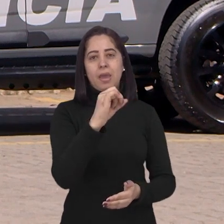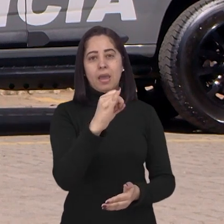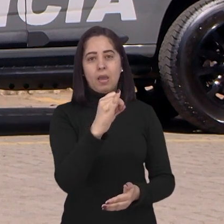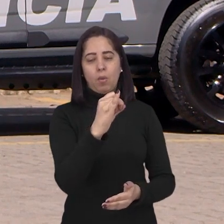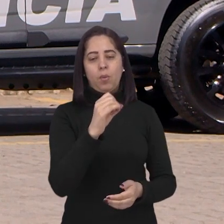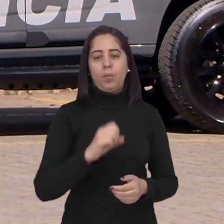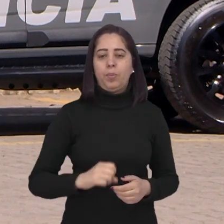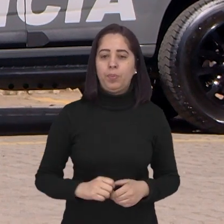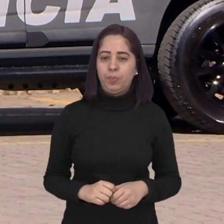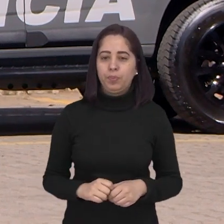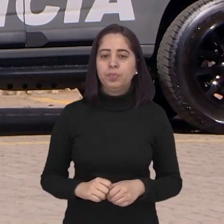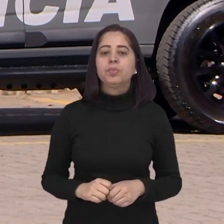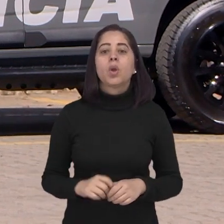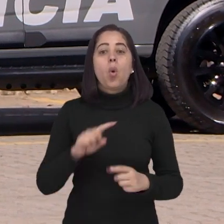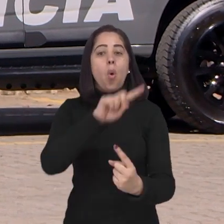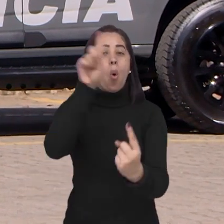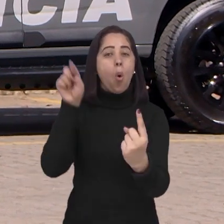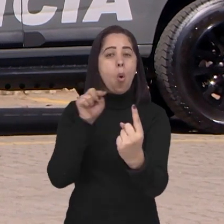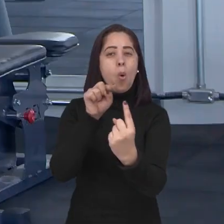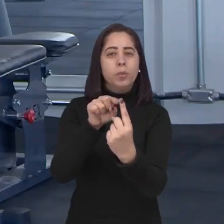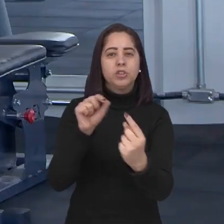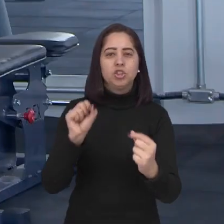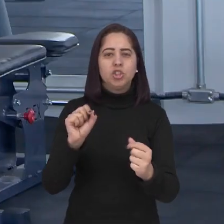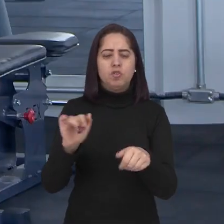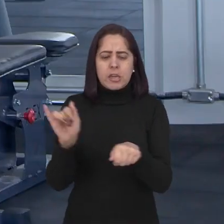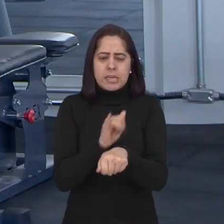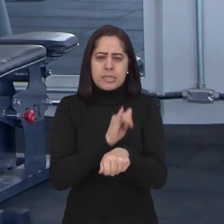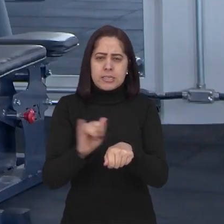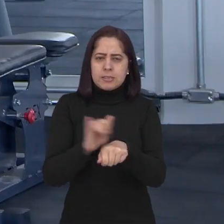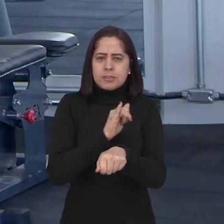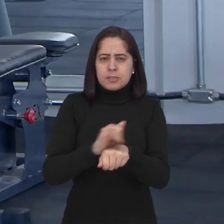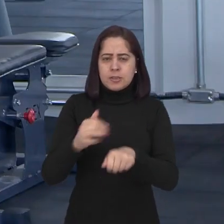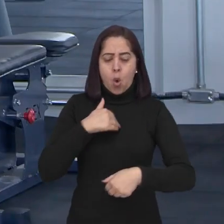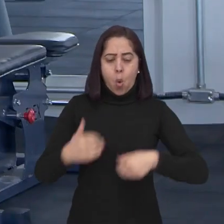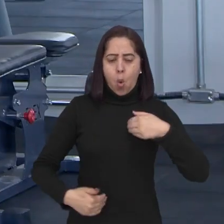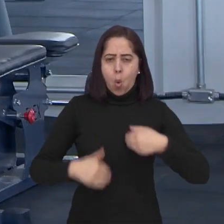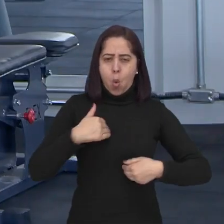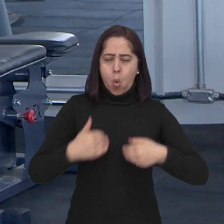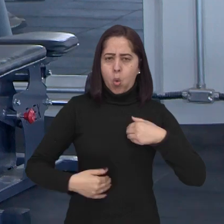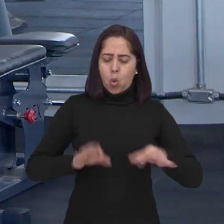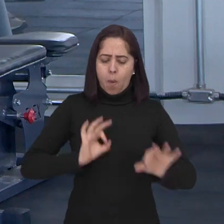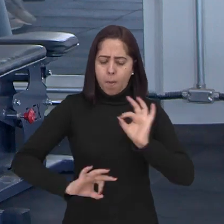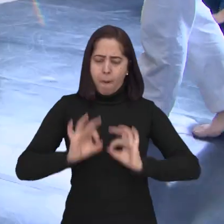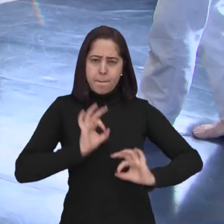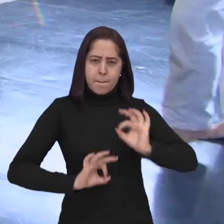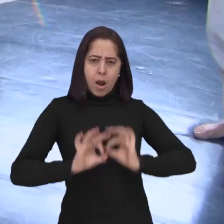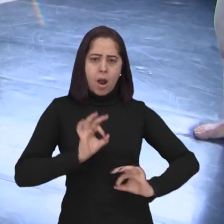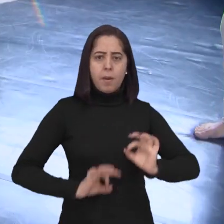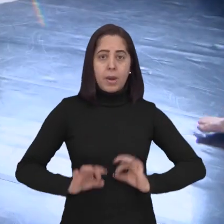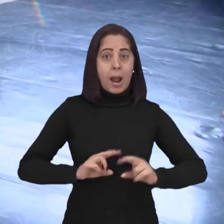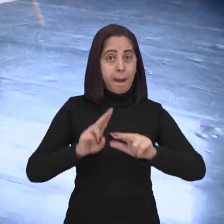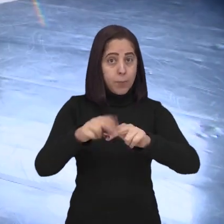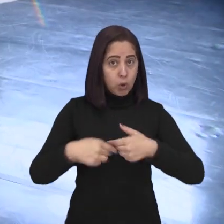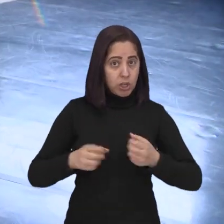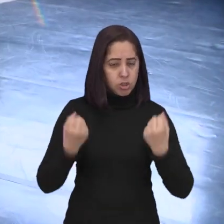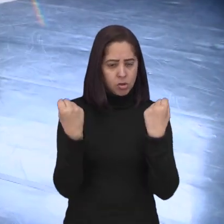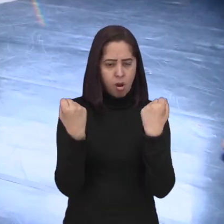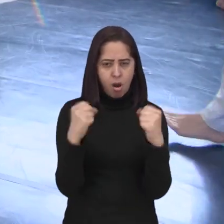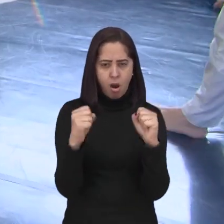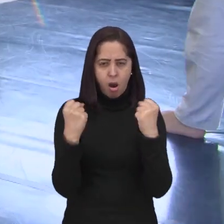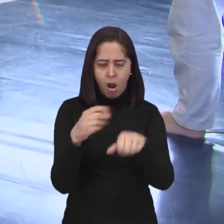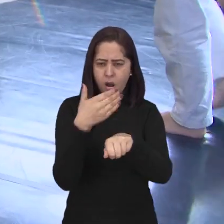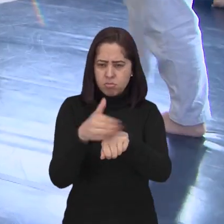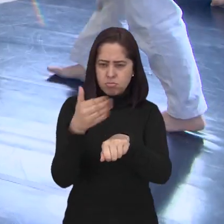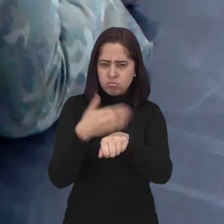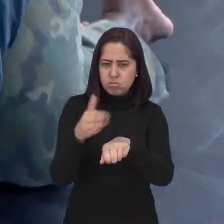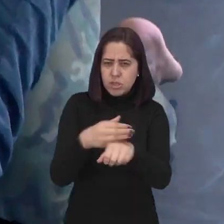é atuar nas operações mais complexas, que exigem bastante preparo físico e mental. Por isso, os treinos são